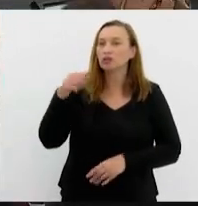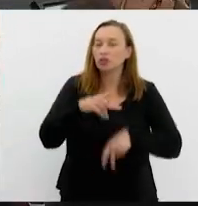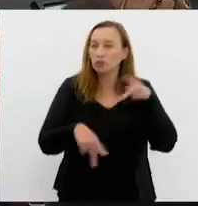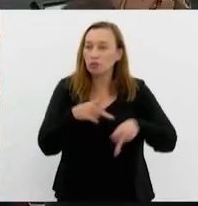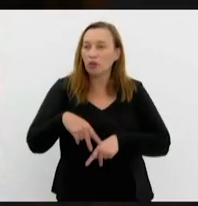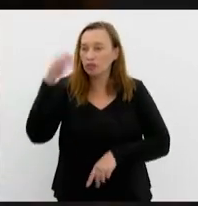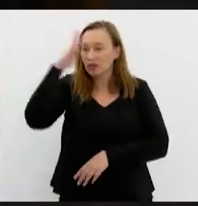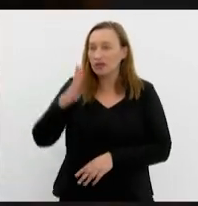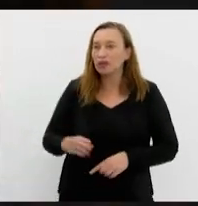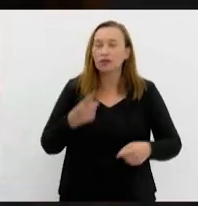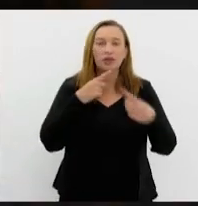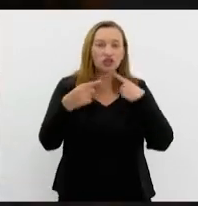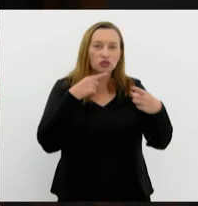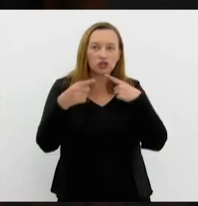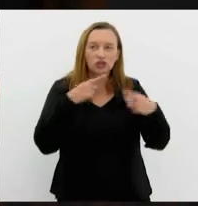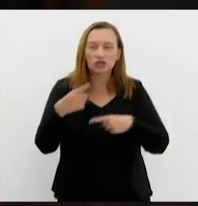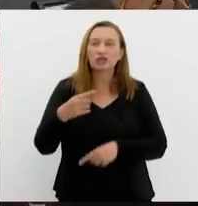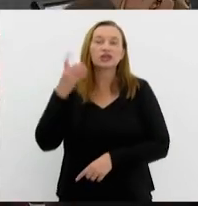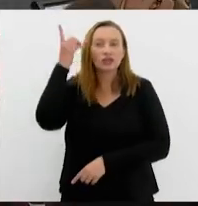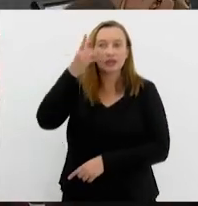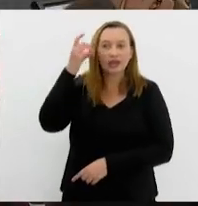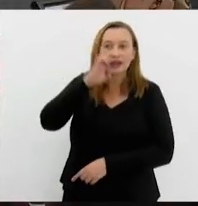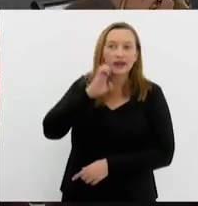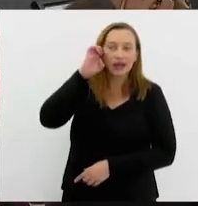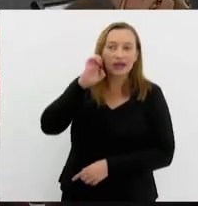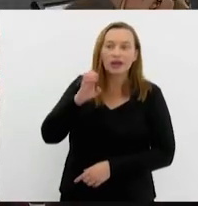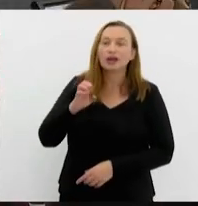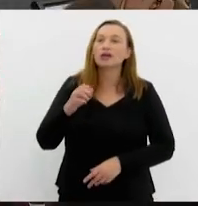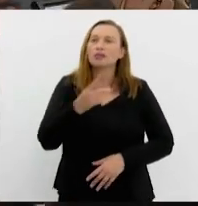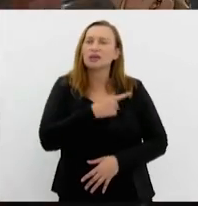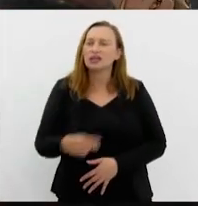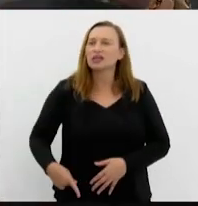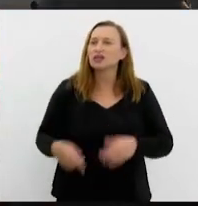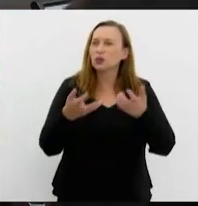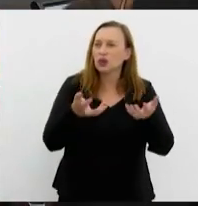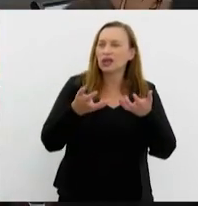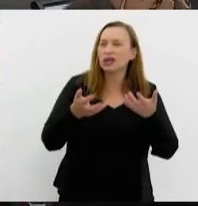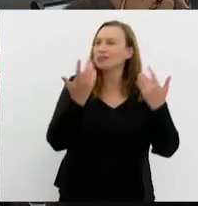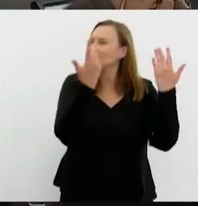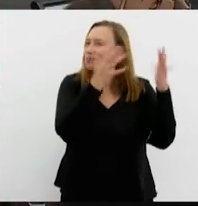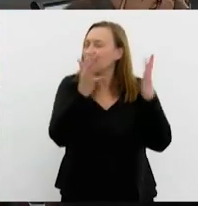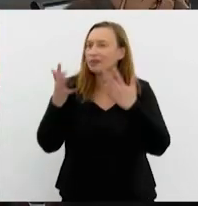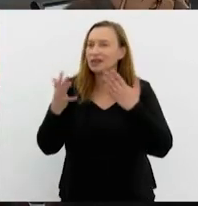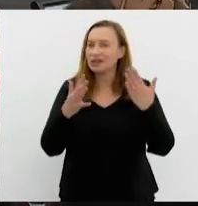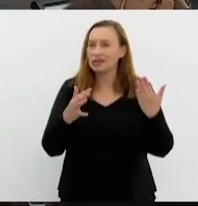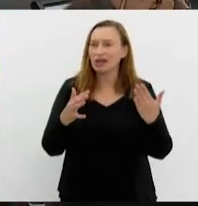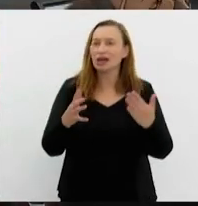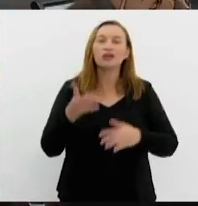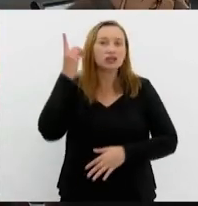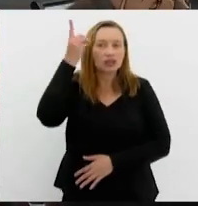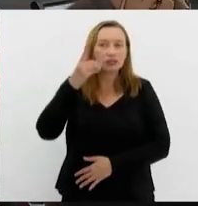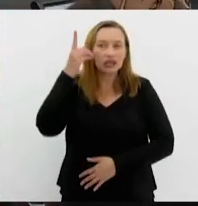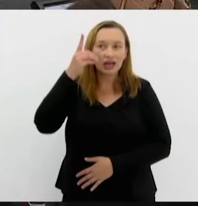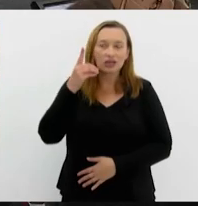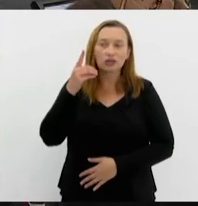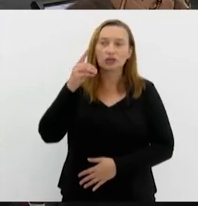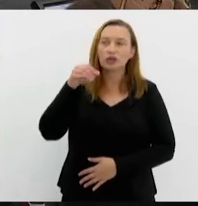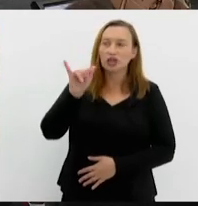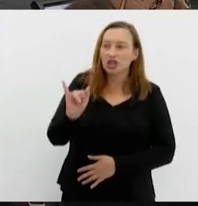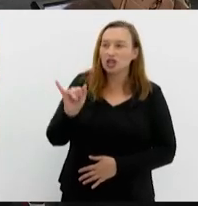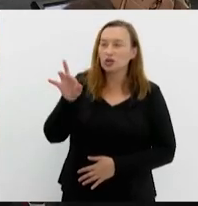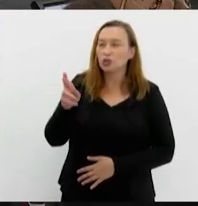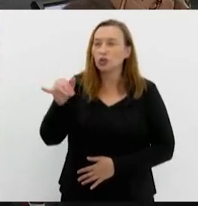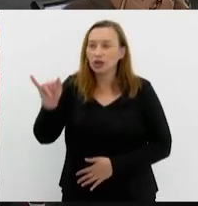Para discutir, a deputada Élica Takemoto. Presidenta, queria elogiar, parabenizar o deputado Iuri por essa